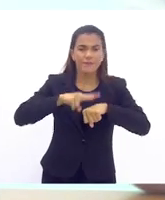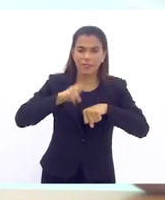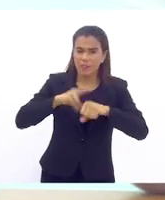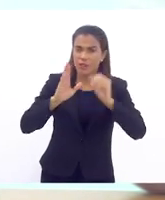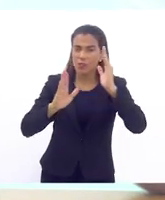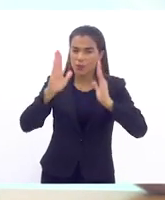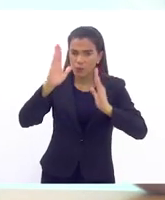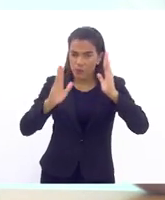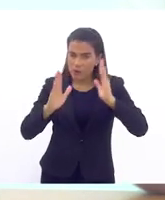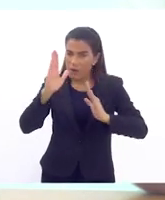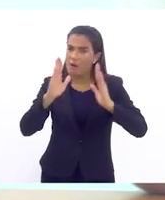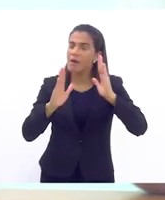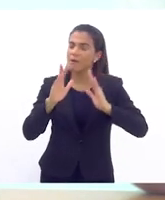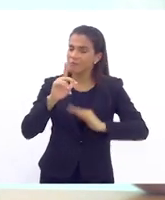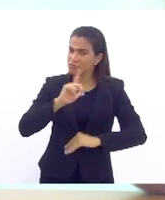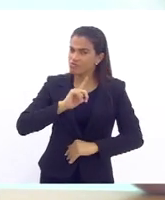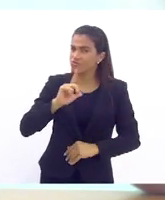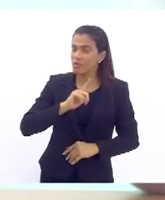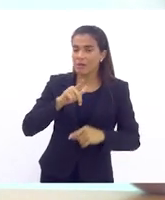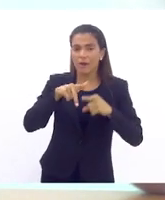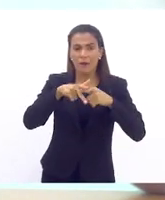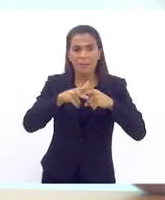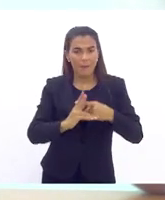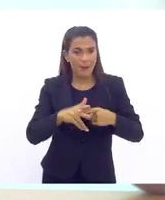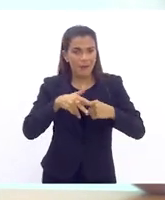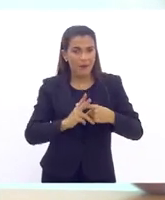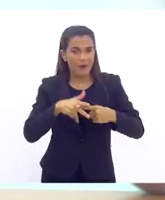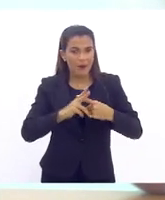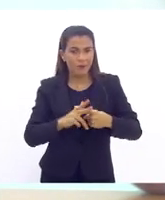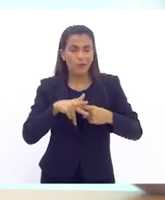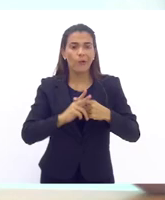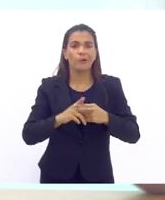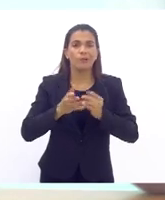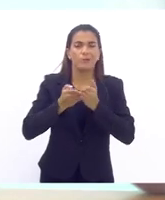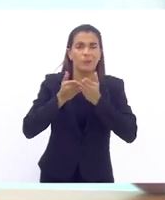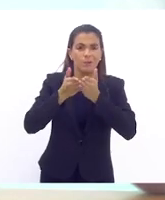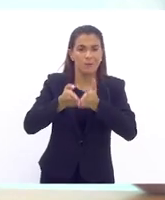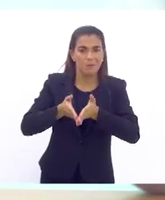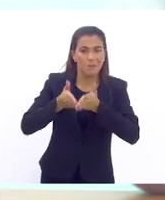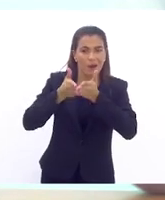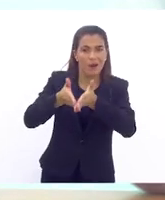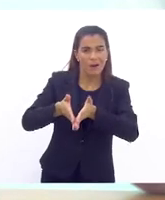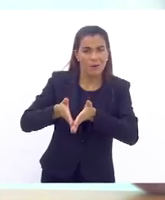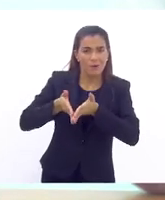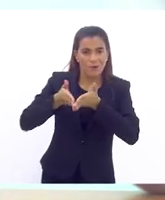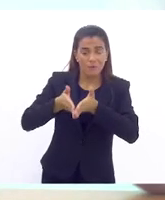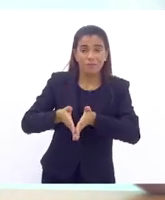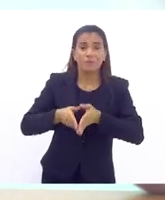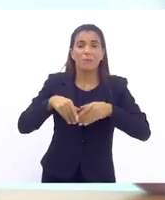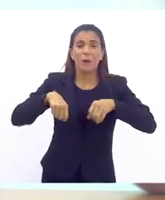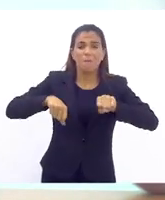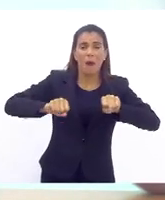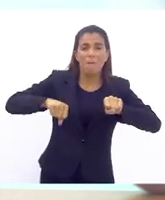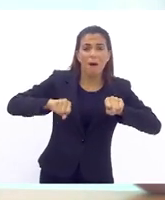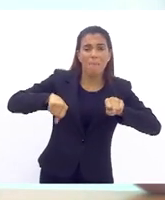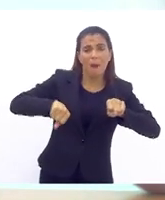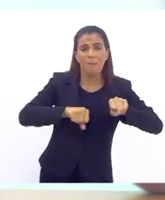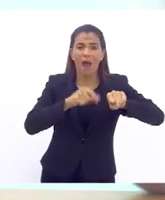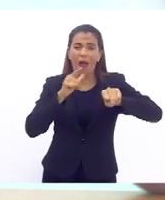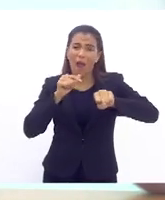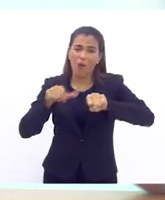de manutenção de de embarcações ali pequeno Jet que fábrica